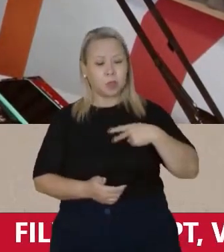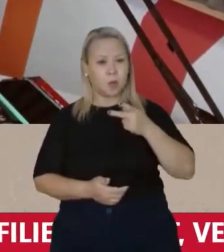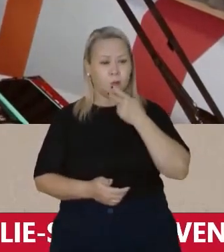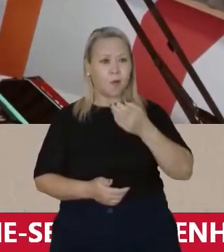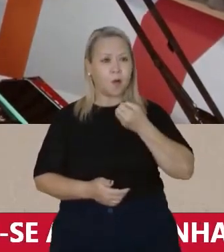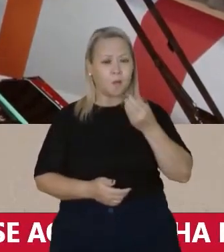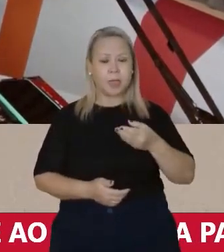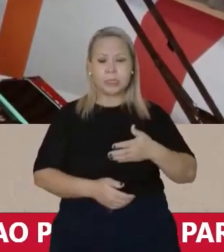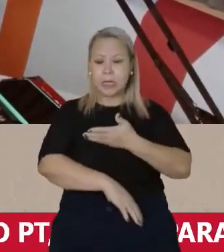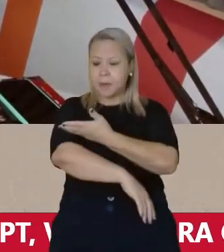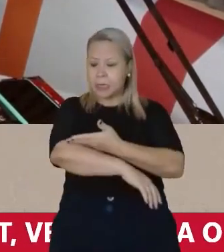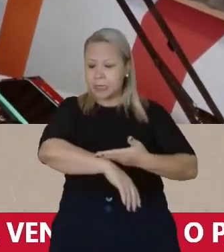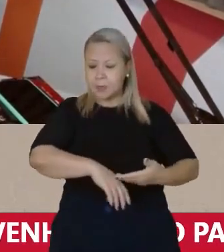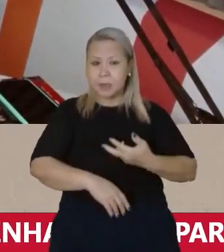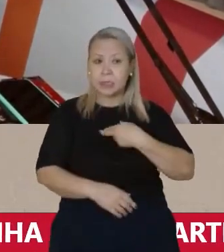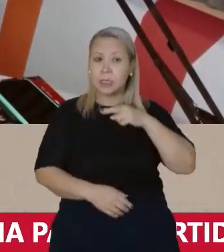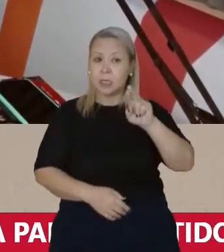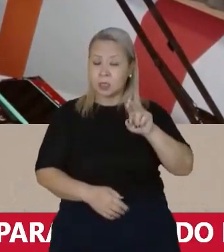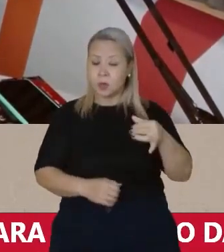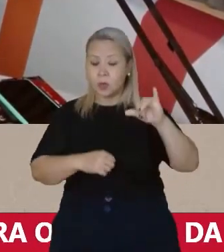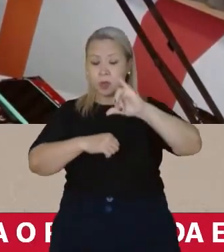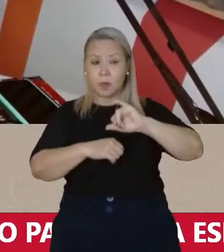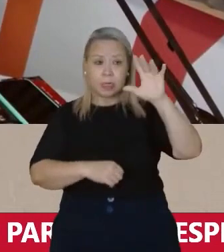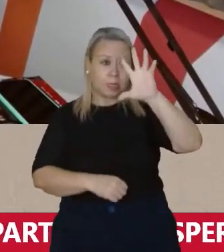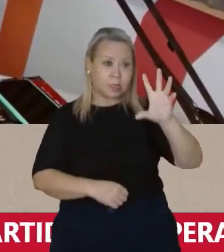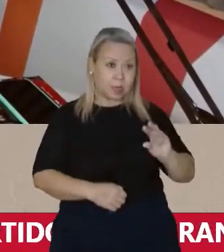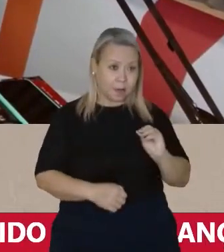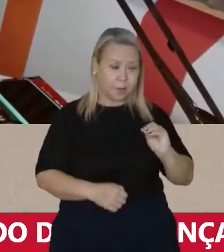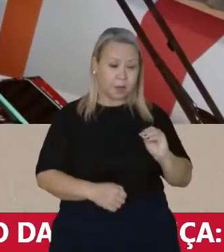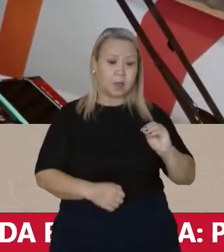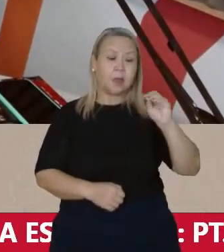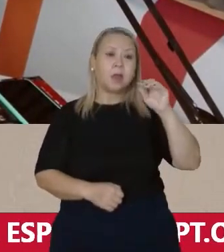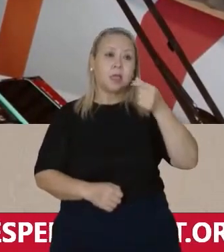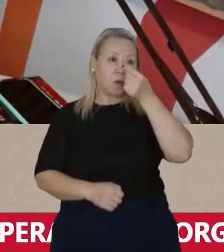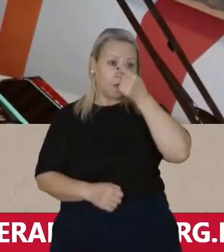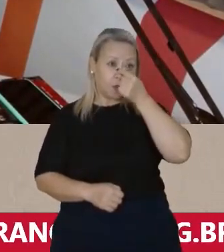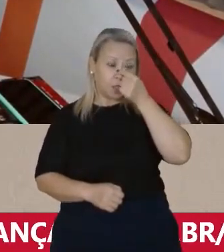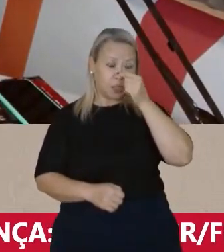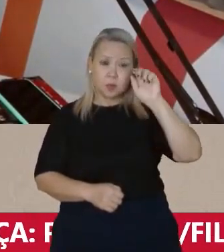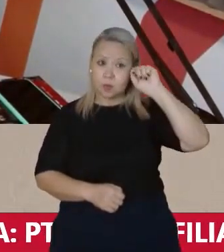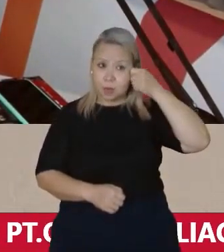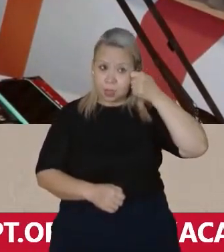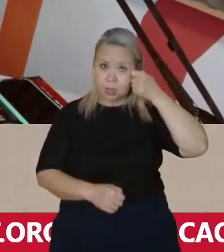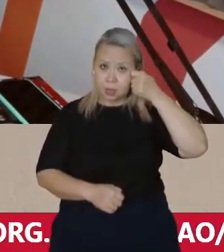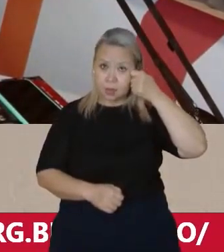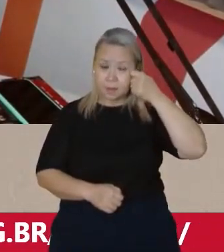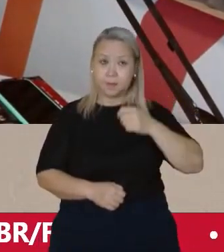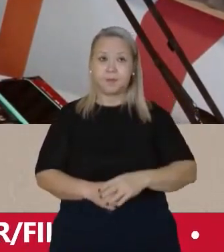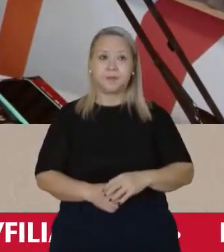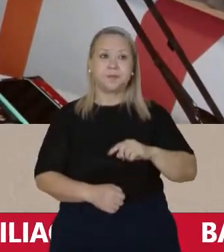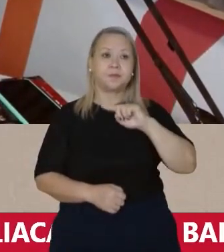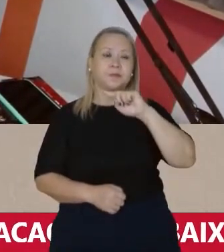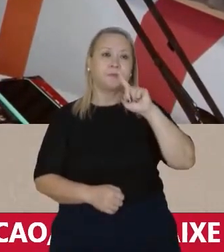um embranquecimento das religiões de matriz africana e o evangelismo empretecendo. A Zenil Rosa diz,